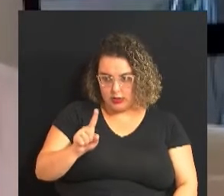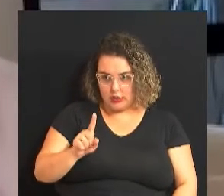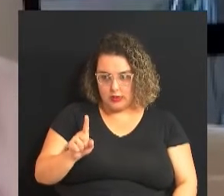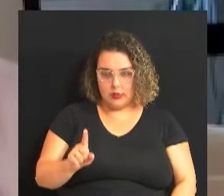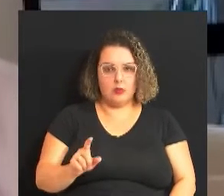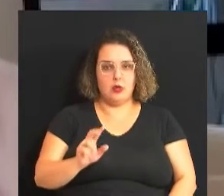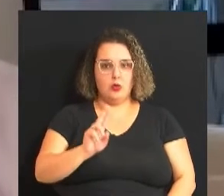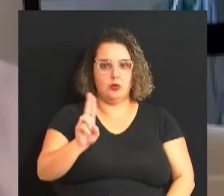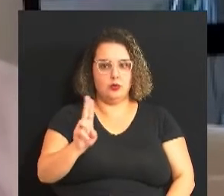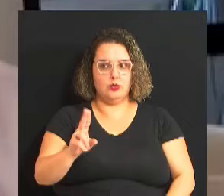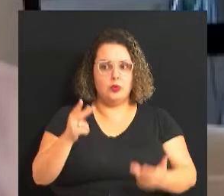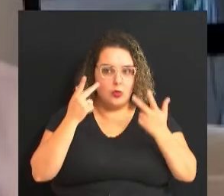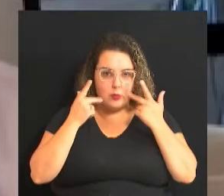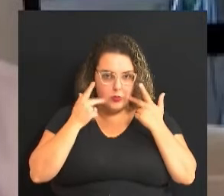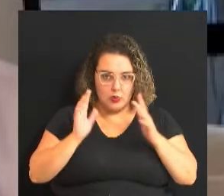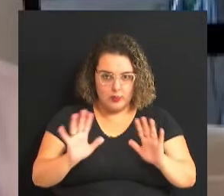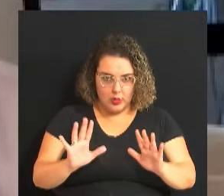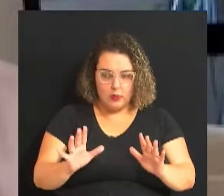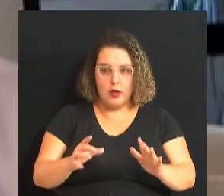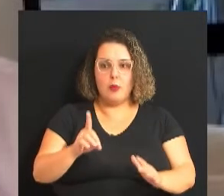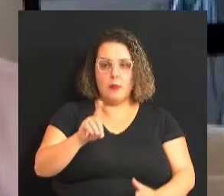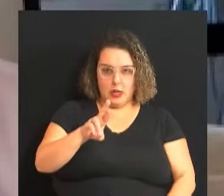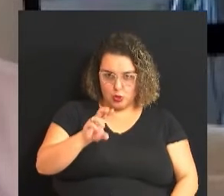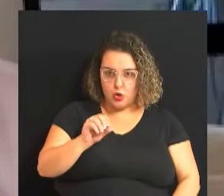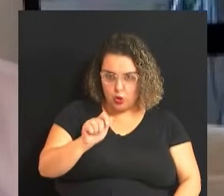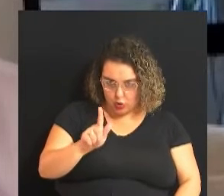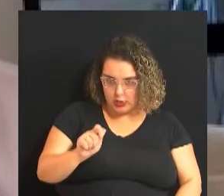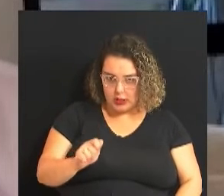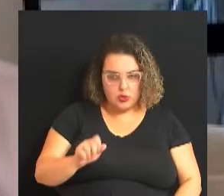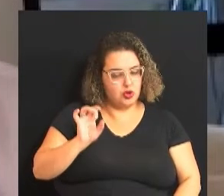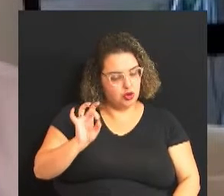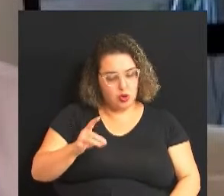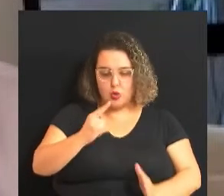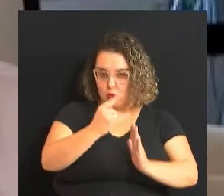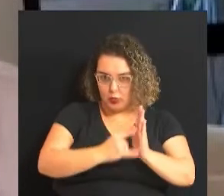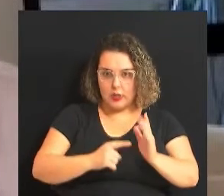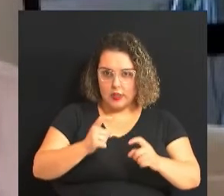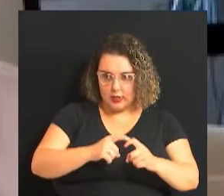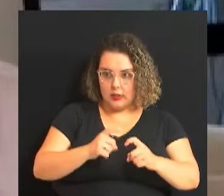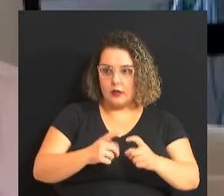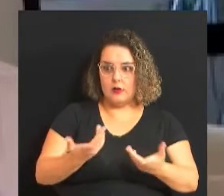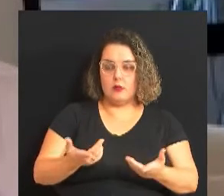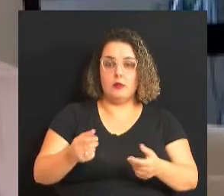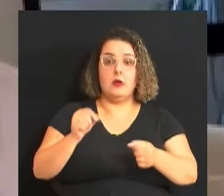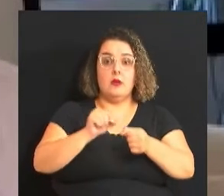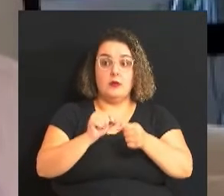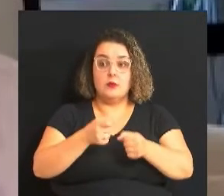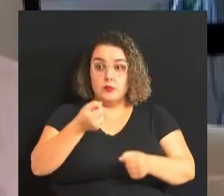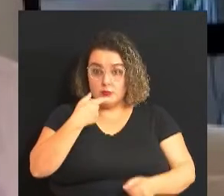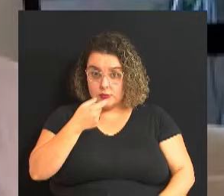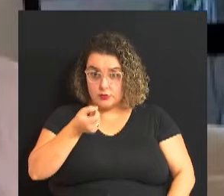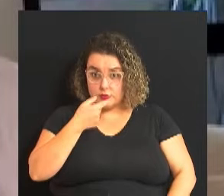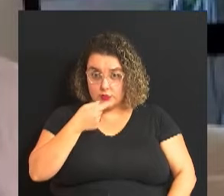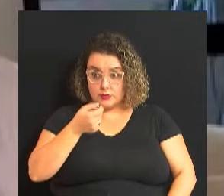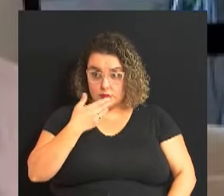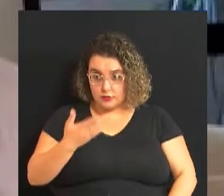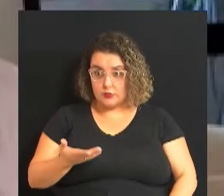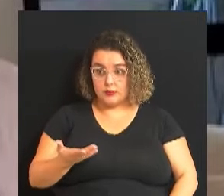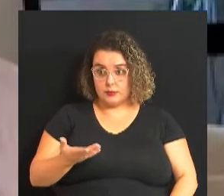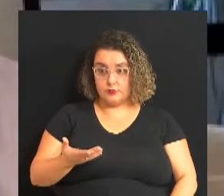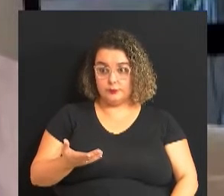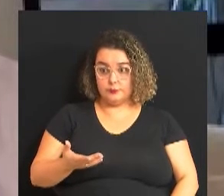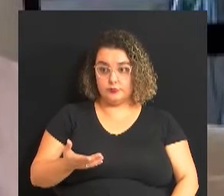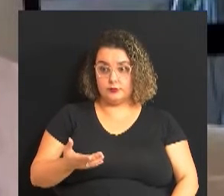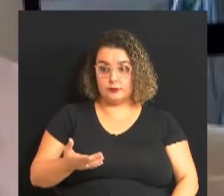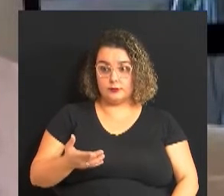tranquila. E o nome dessa droga você manipula, faz uma receita, a pessoa toma isso e essa